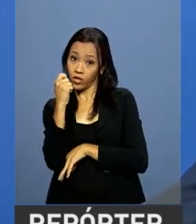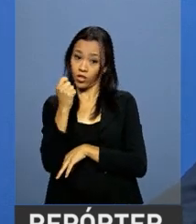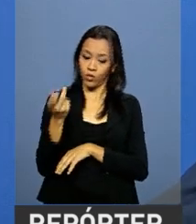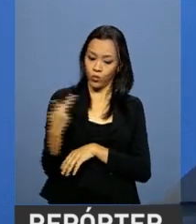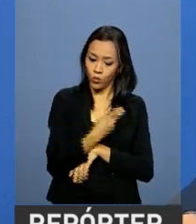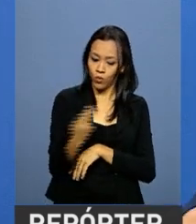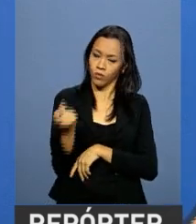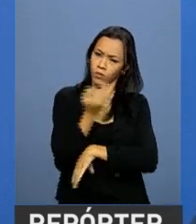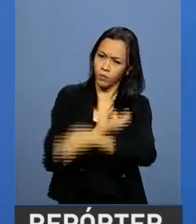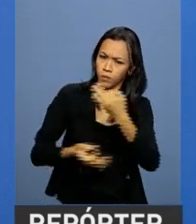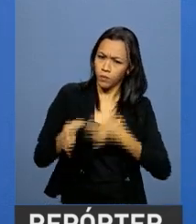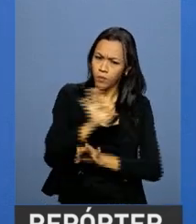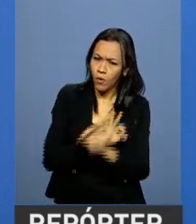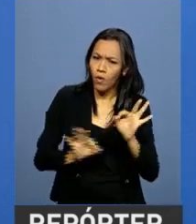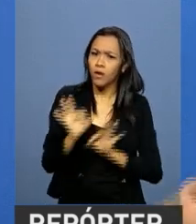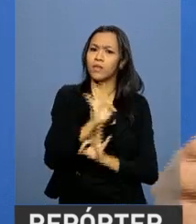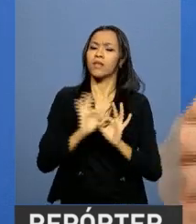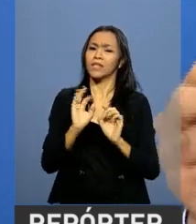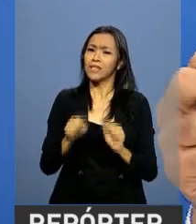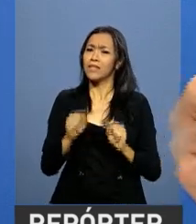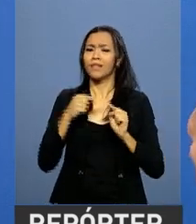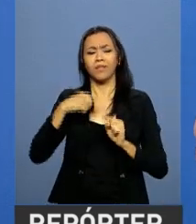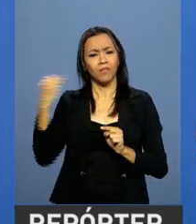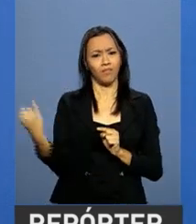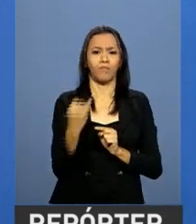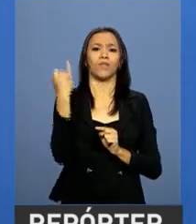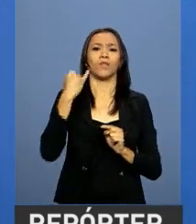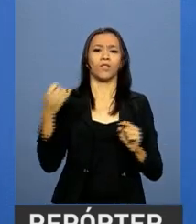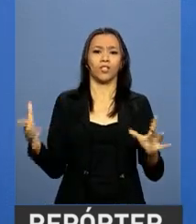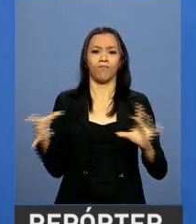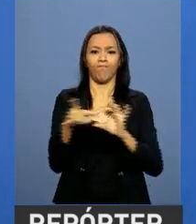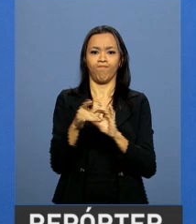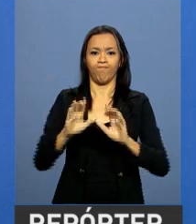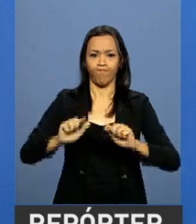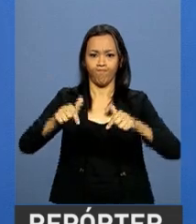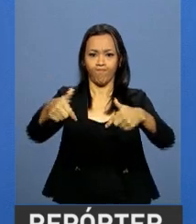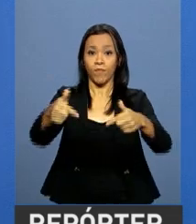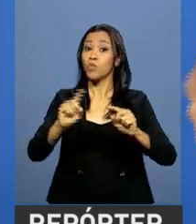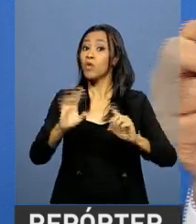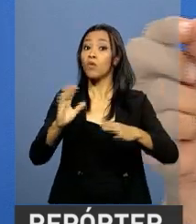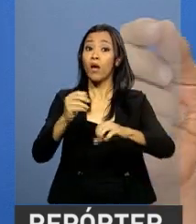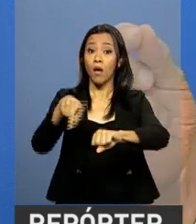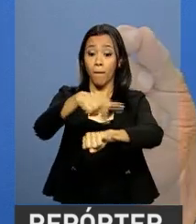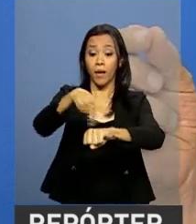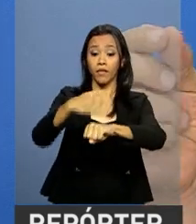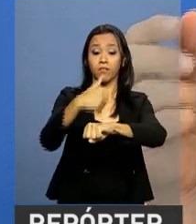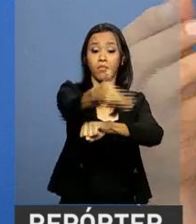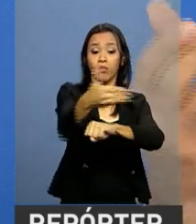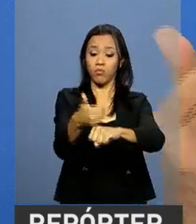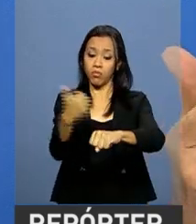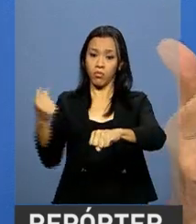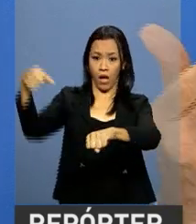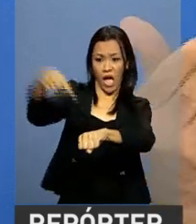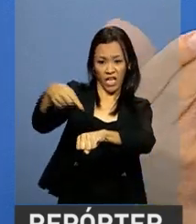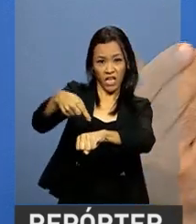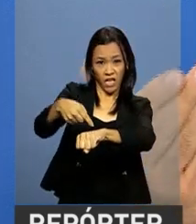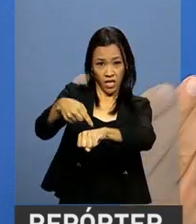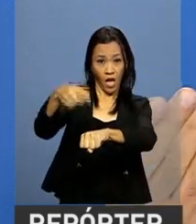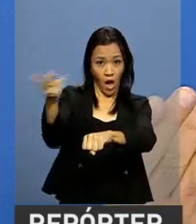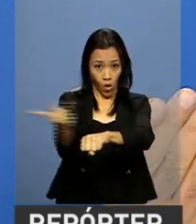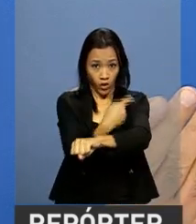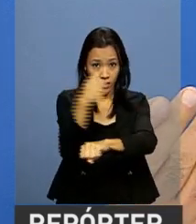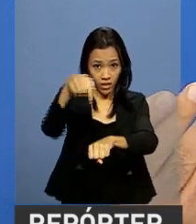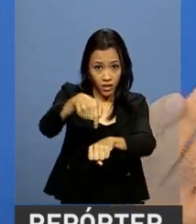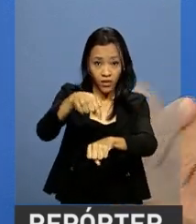realmente fundamental uma vez que não é o o crime não se dá na fronteira na linha da Fronteira né ele é interior